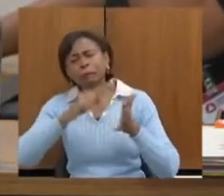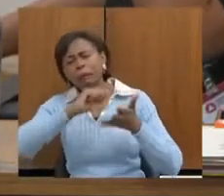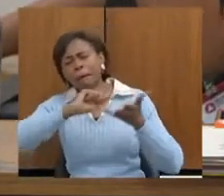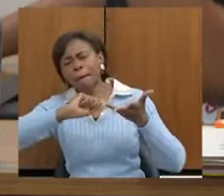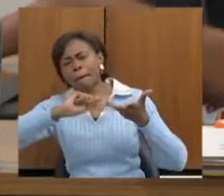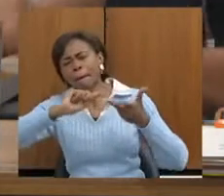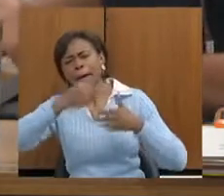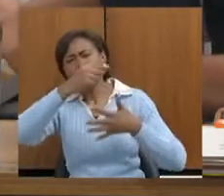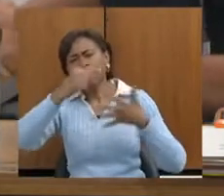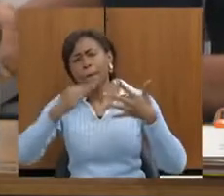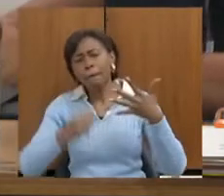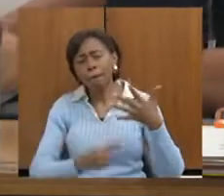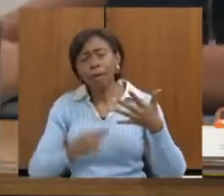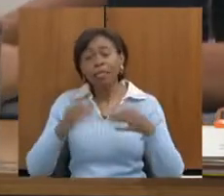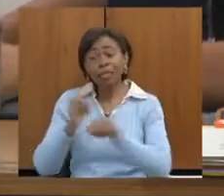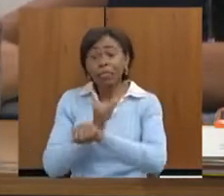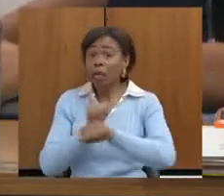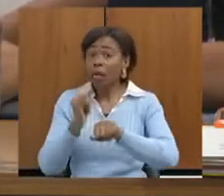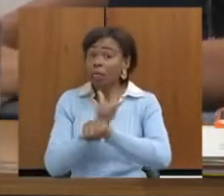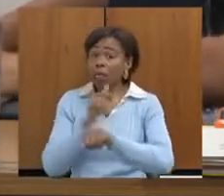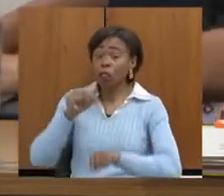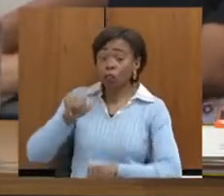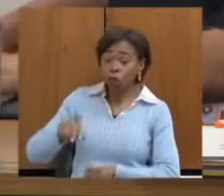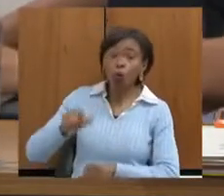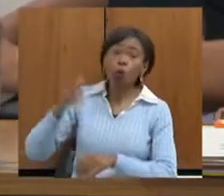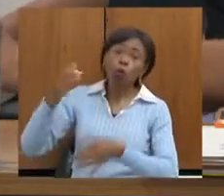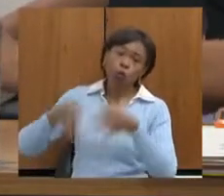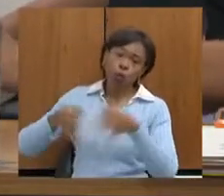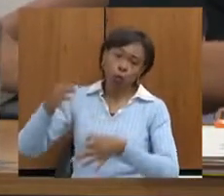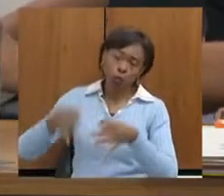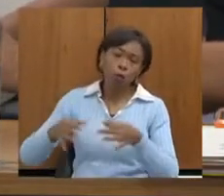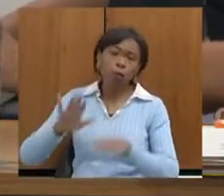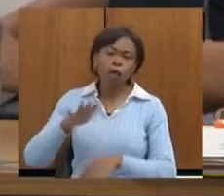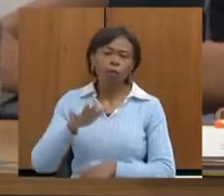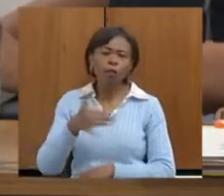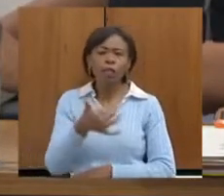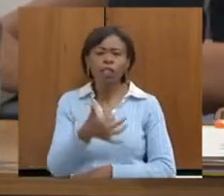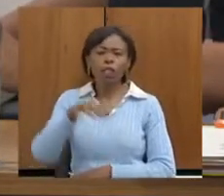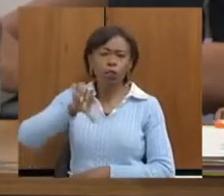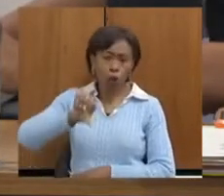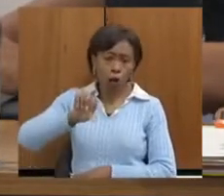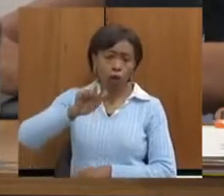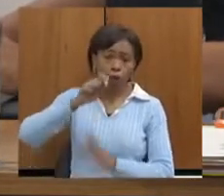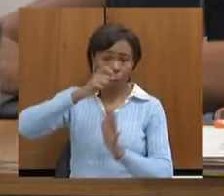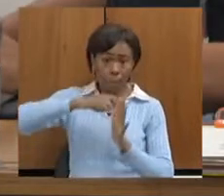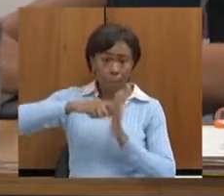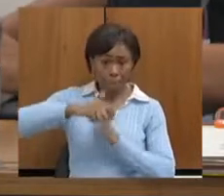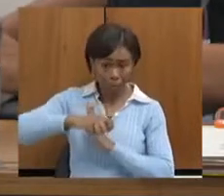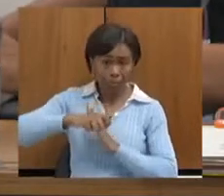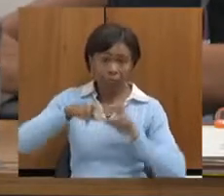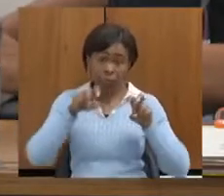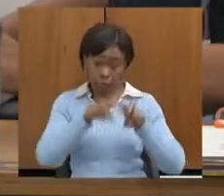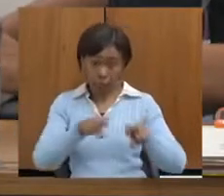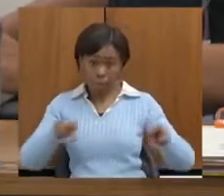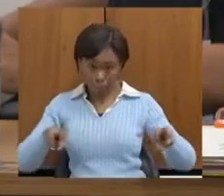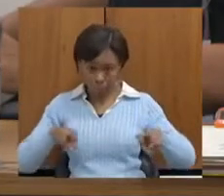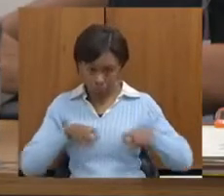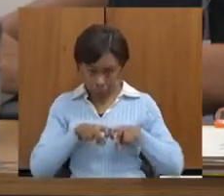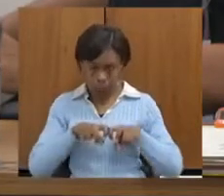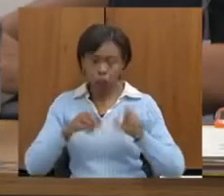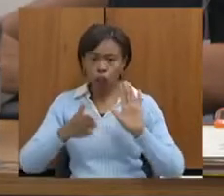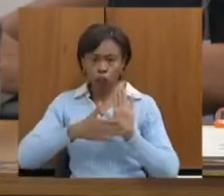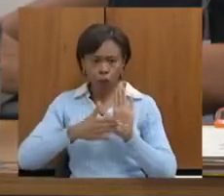das estratégias do processo judicial durante a esse mais ou menos de 18 19 meses em que a mesa de repactuação esteve instalada